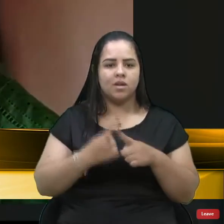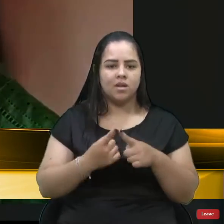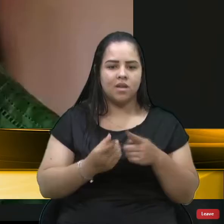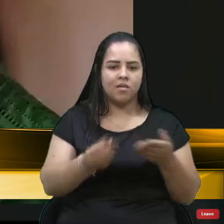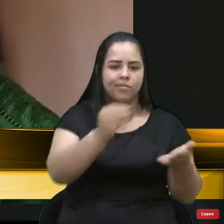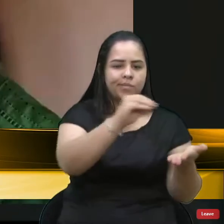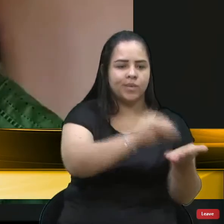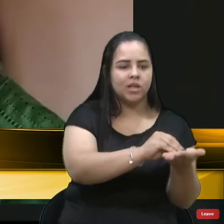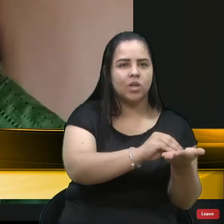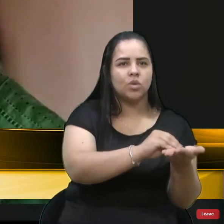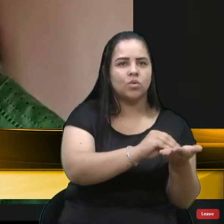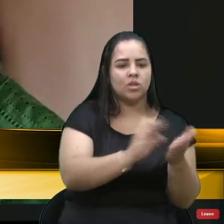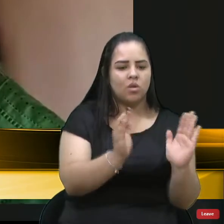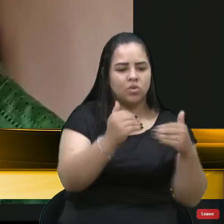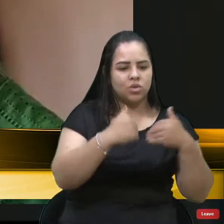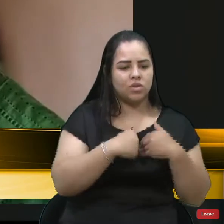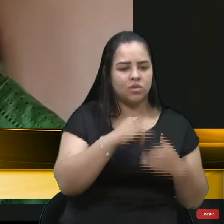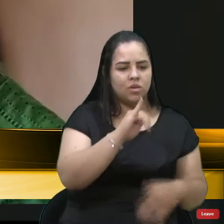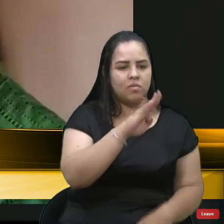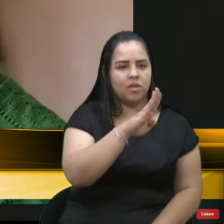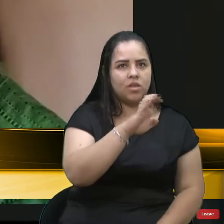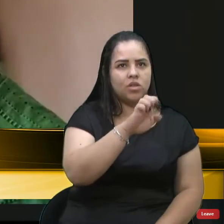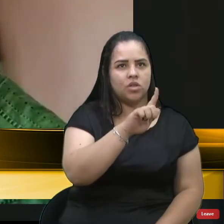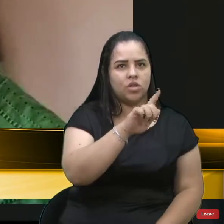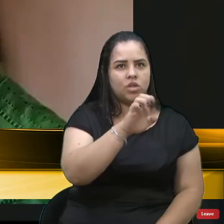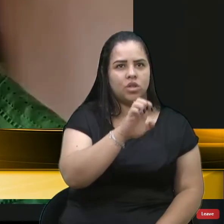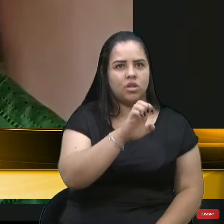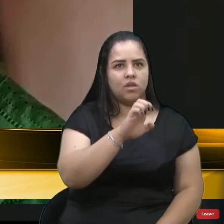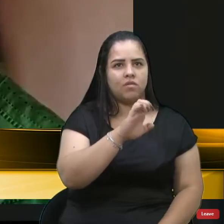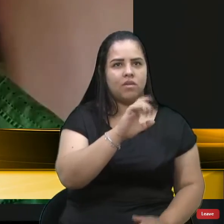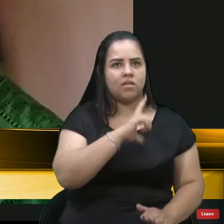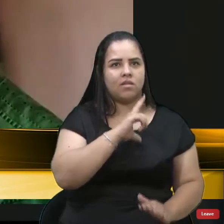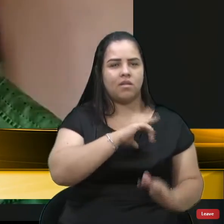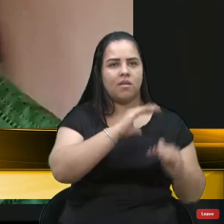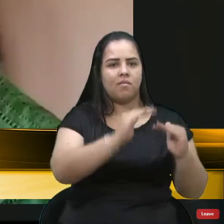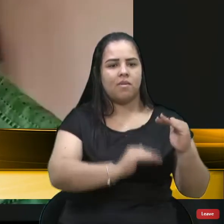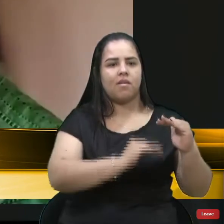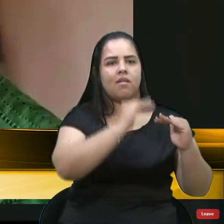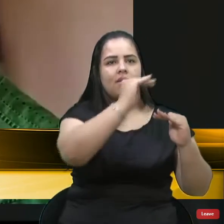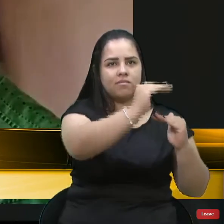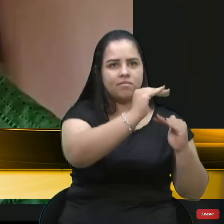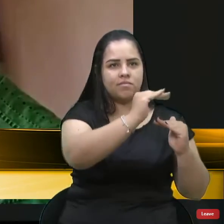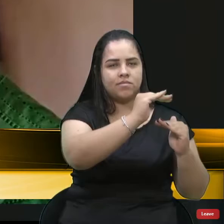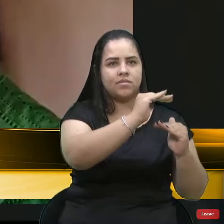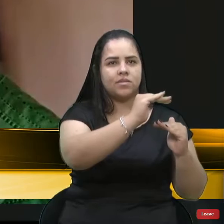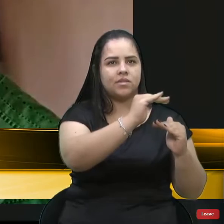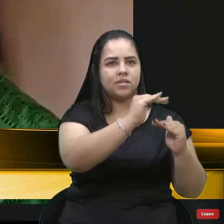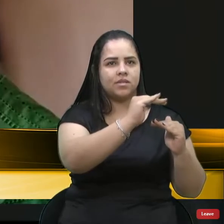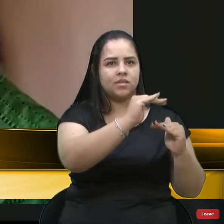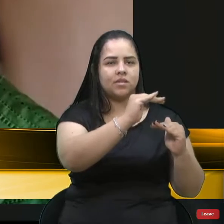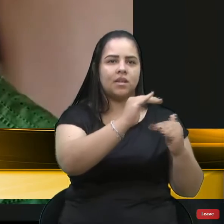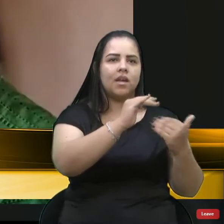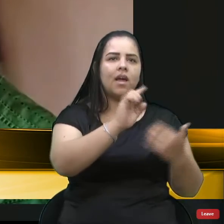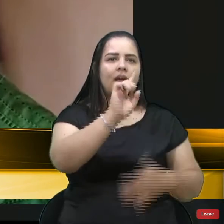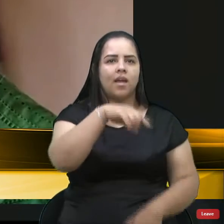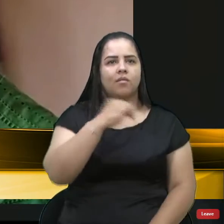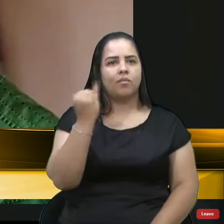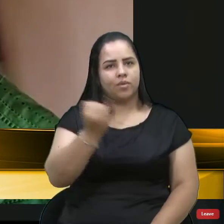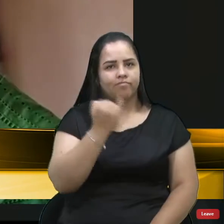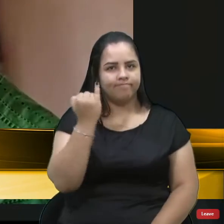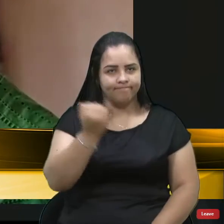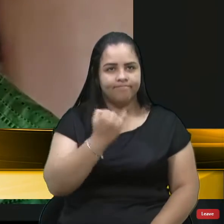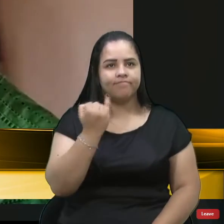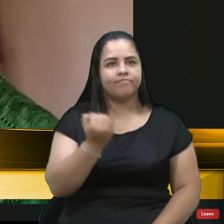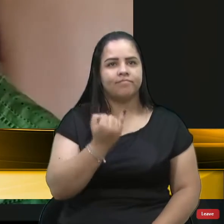no censo do IBGE vai levantar esses números com maior precisão, e isso é de fundamental